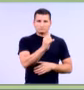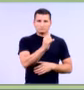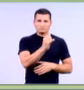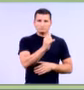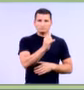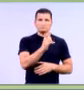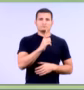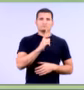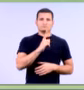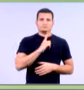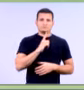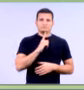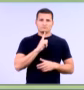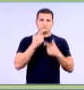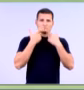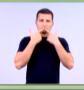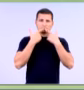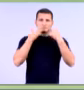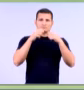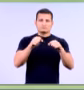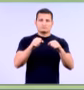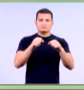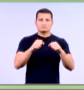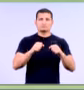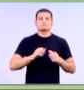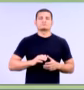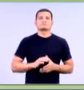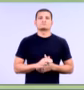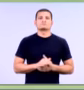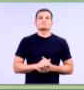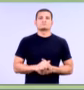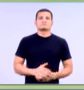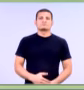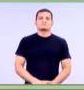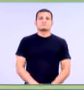uma linguagem... Peraí, gente, deixa eu apagar aqui.